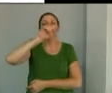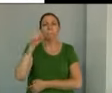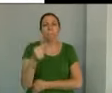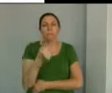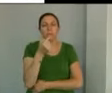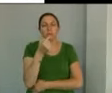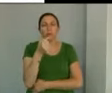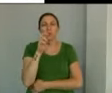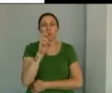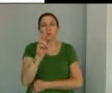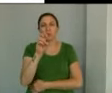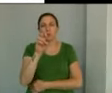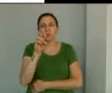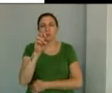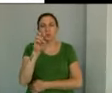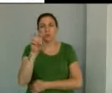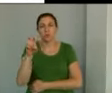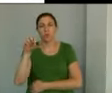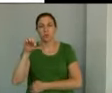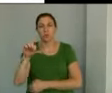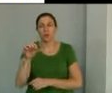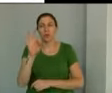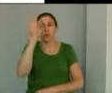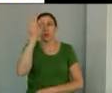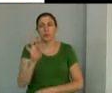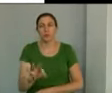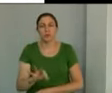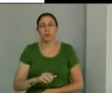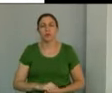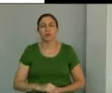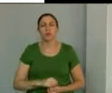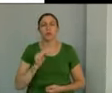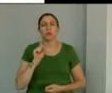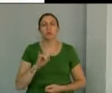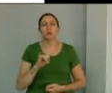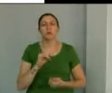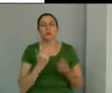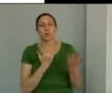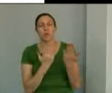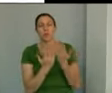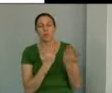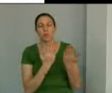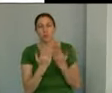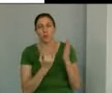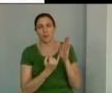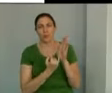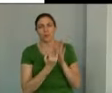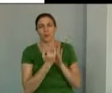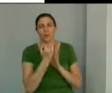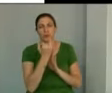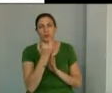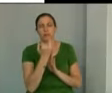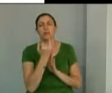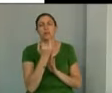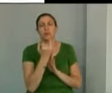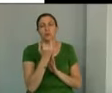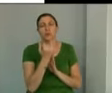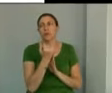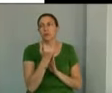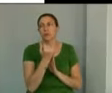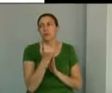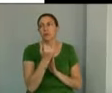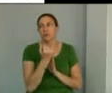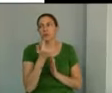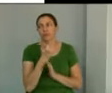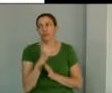1.559% de crescimento nos 25 anos. Se nós compararmos isso com a inflação do período, claro, eu não tenho inflação até 2025, eu tenho